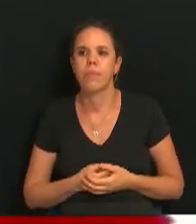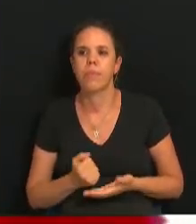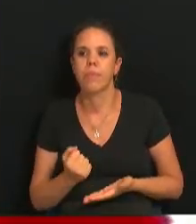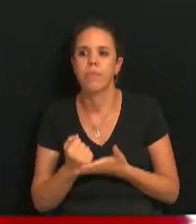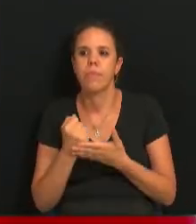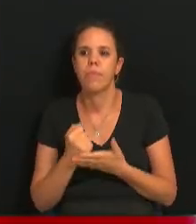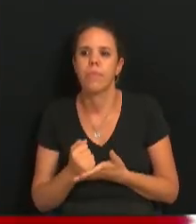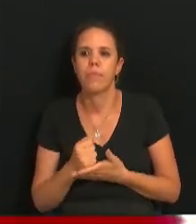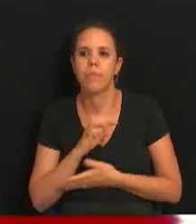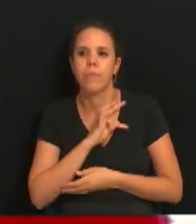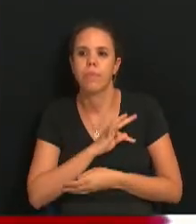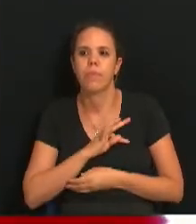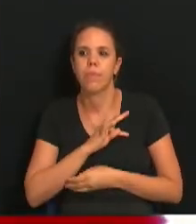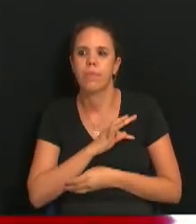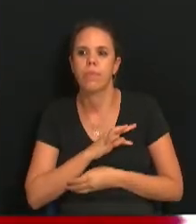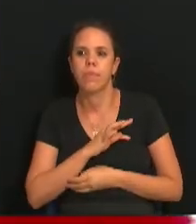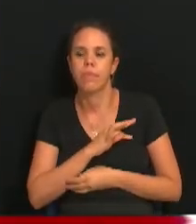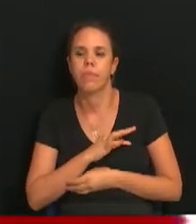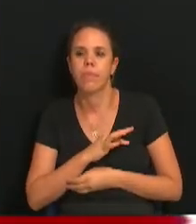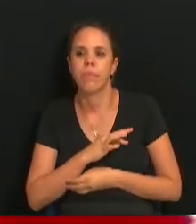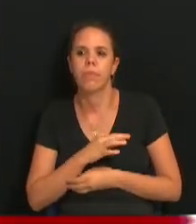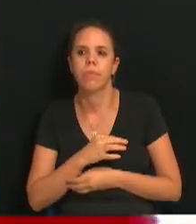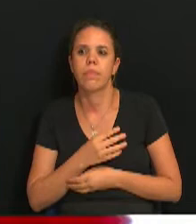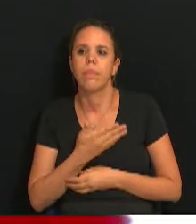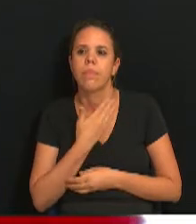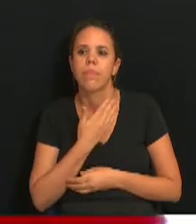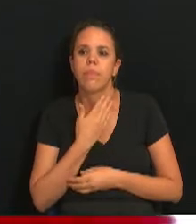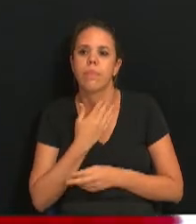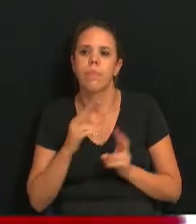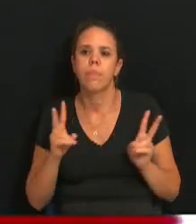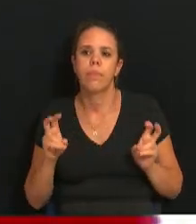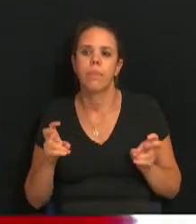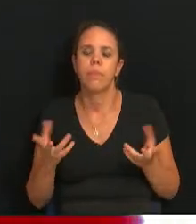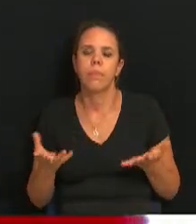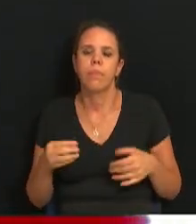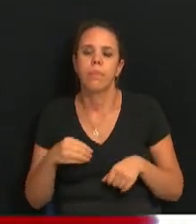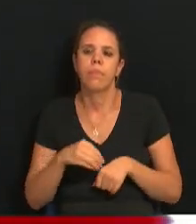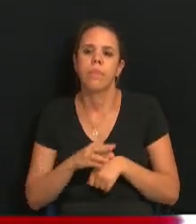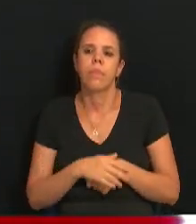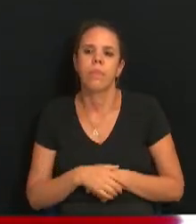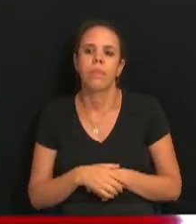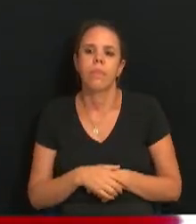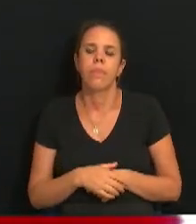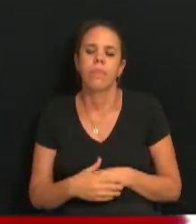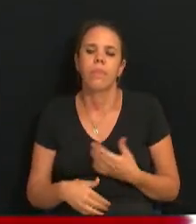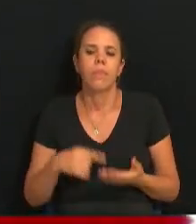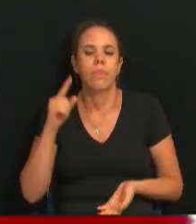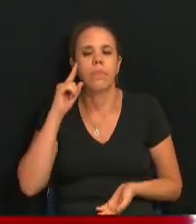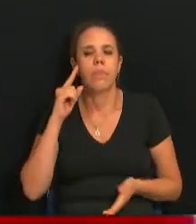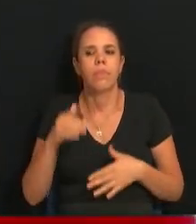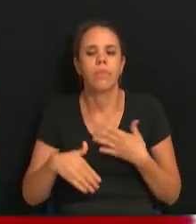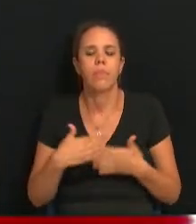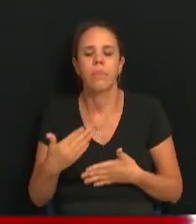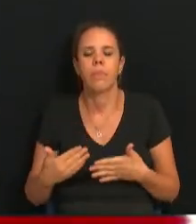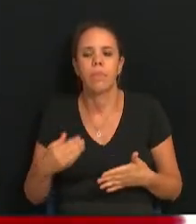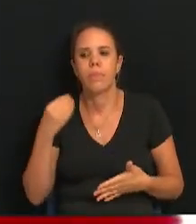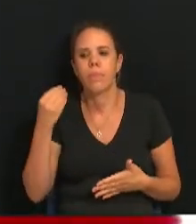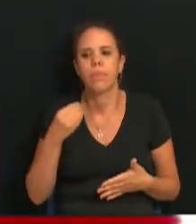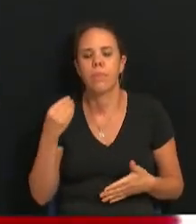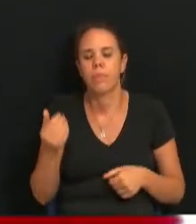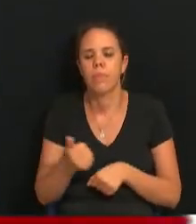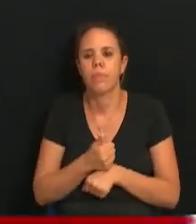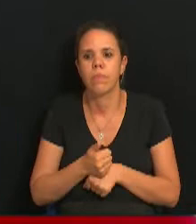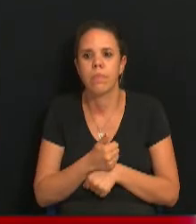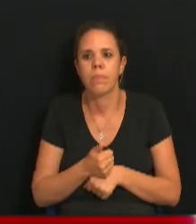mais técnica a esse debate, né? Porque nós queremos trazer aqui o dia a dia, né, de quem vive esse cargo, de